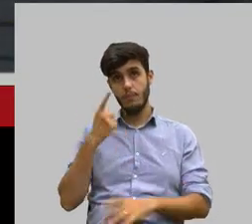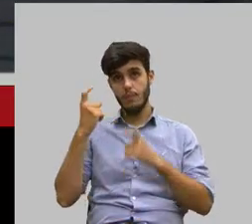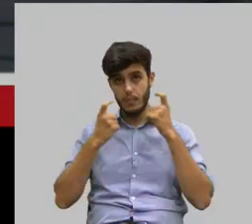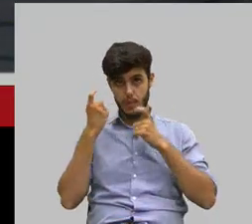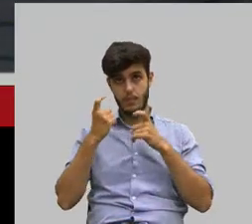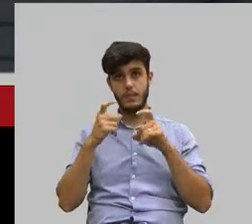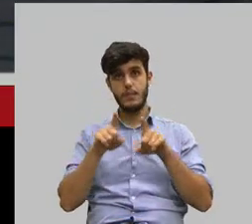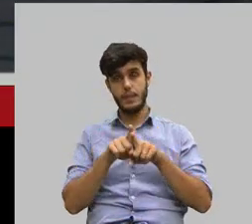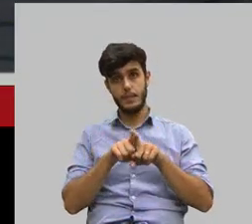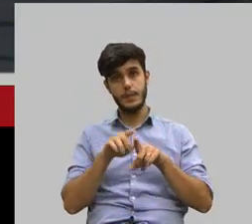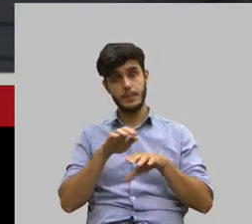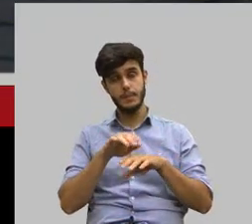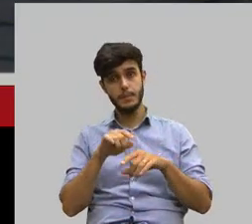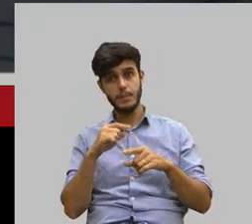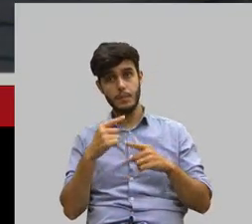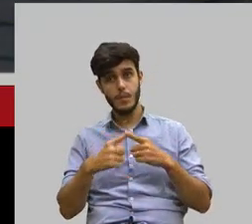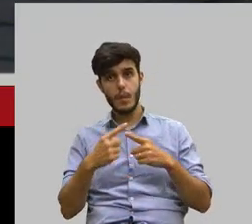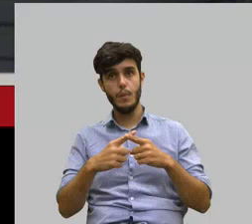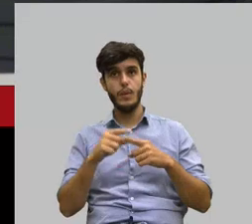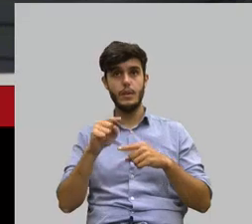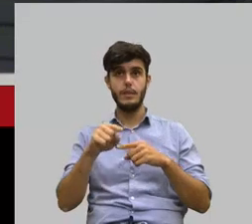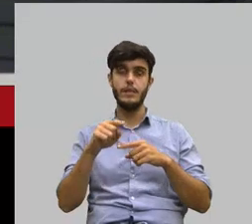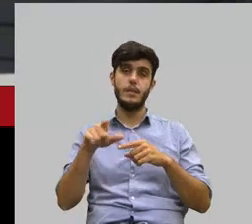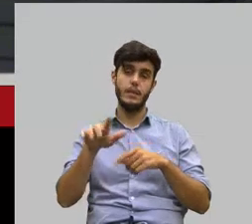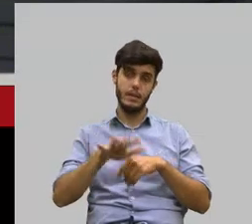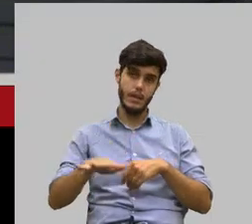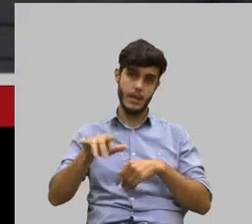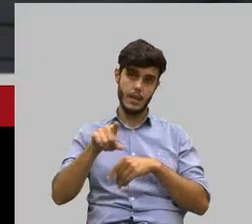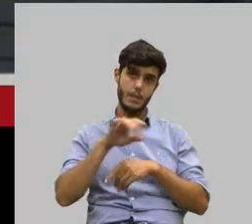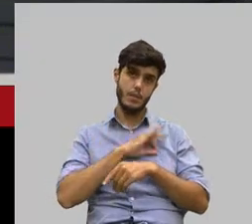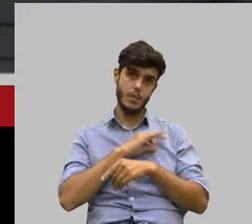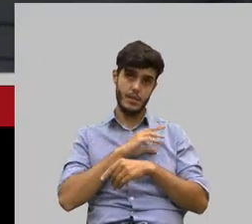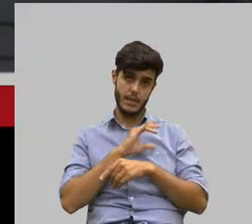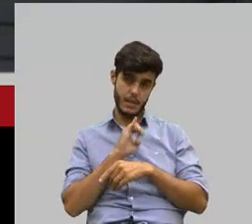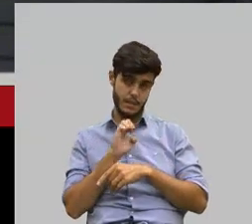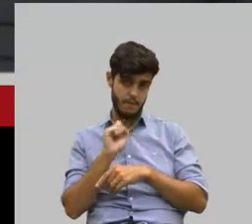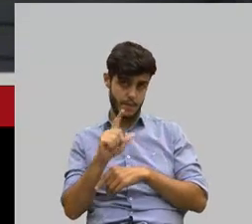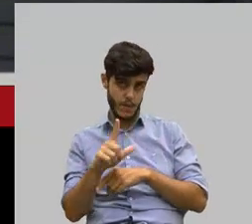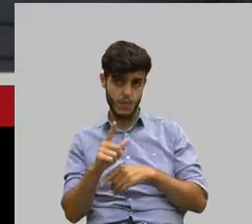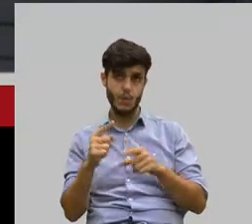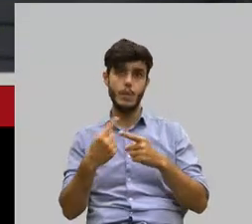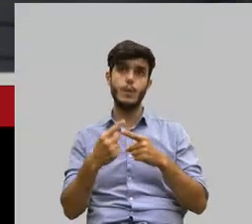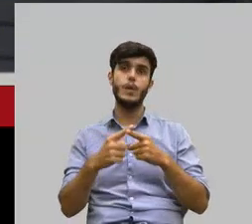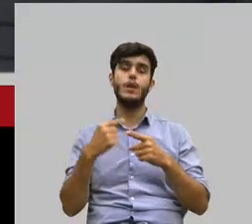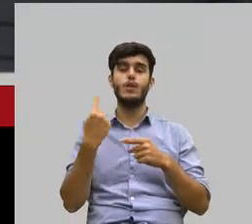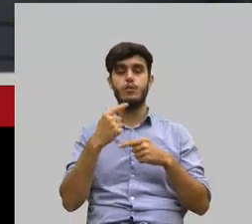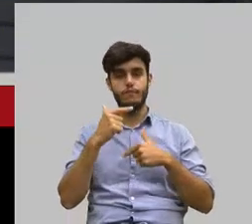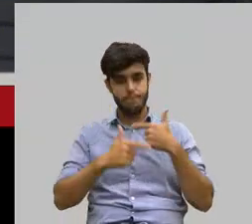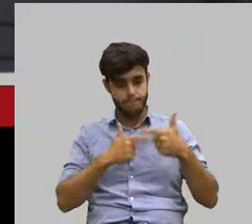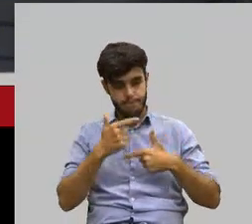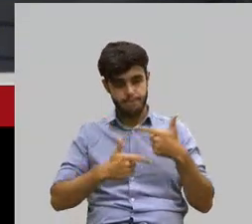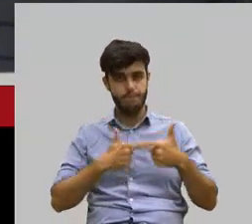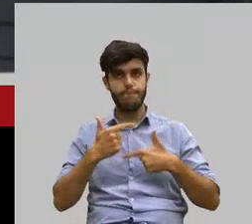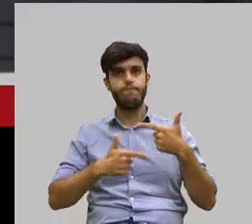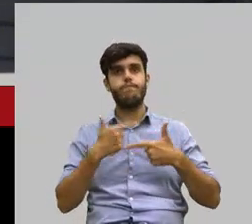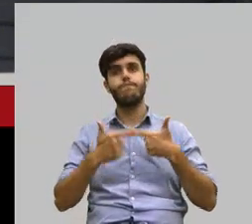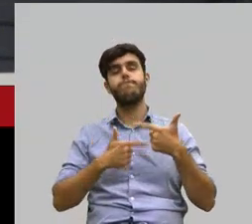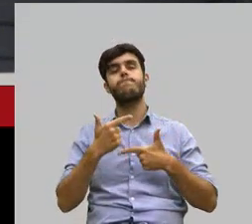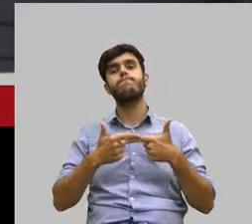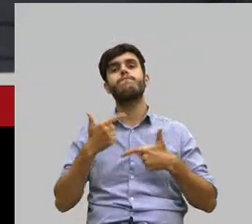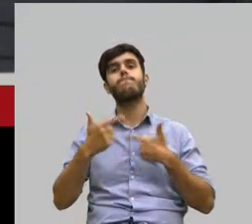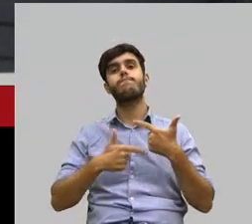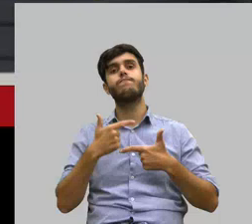né para gestão da Polícia Civil tanto que eh estamos trabalhando e já antecipando um pouco a